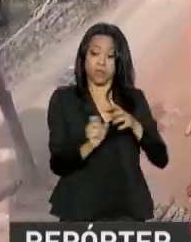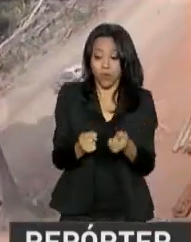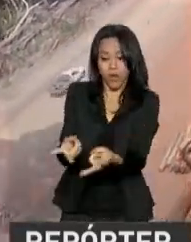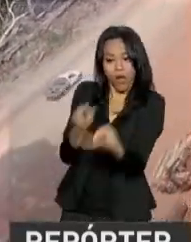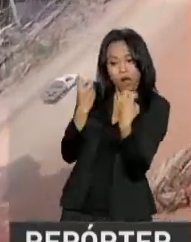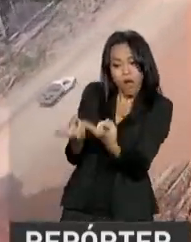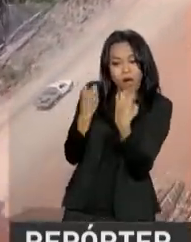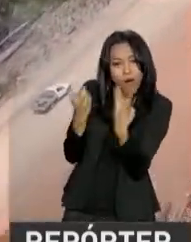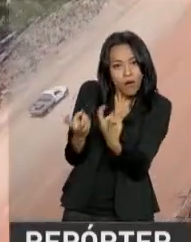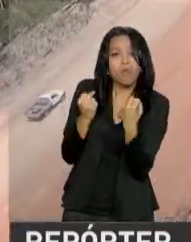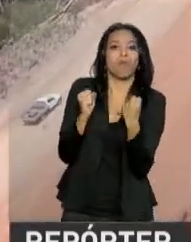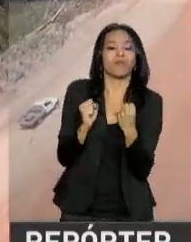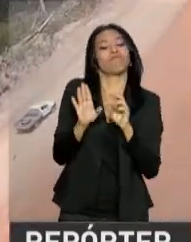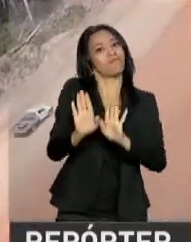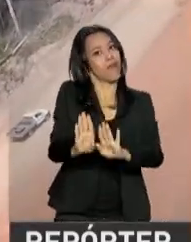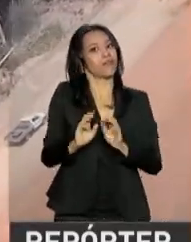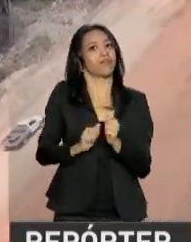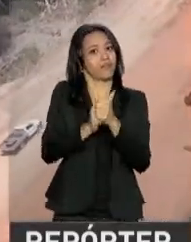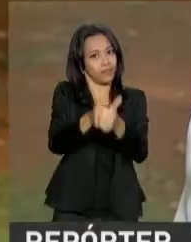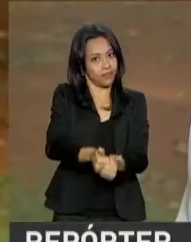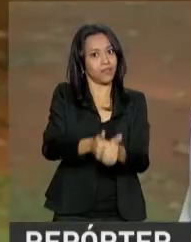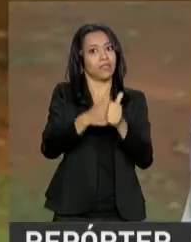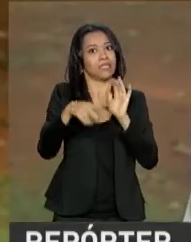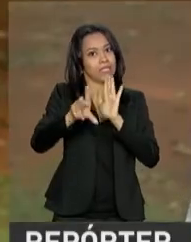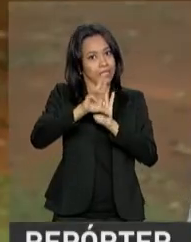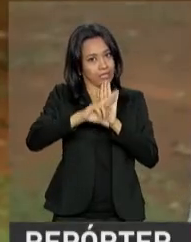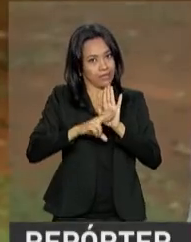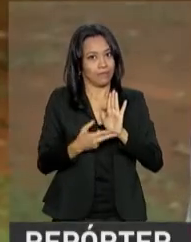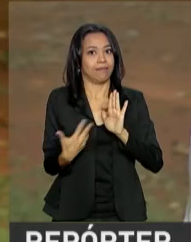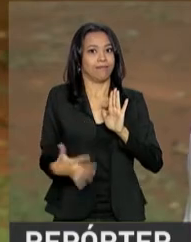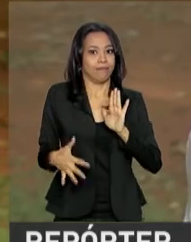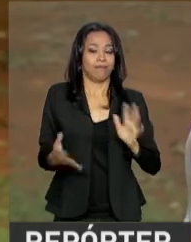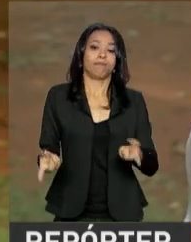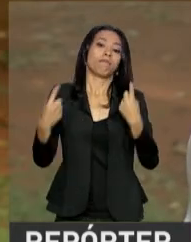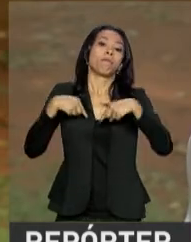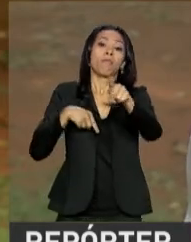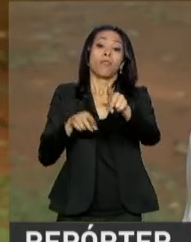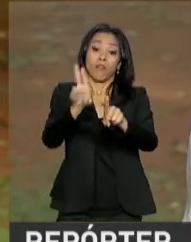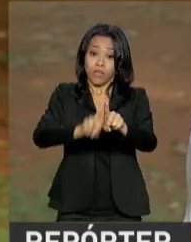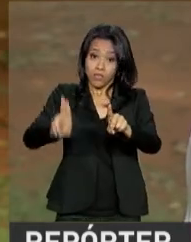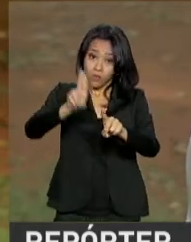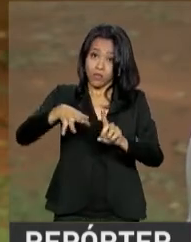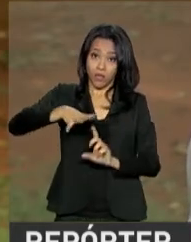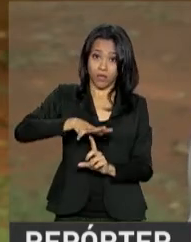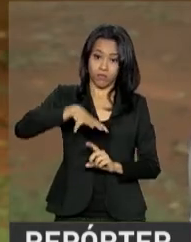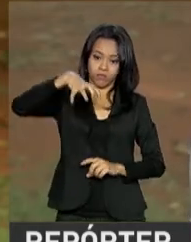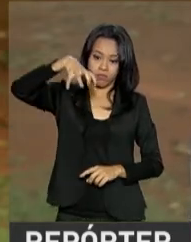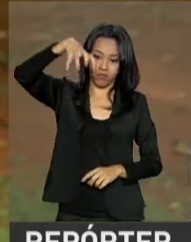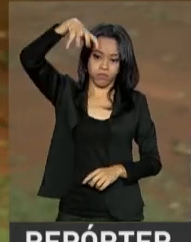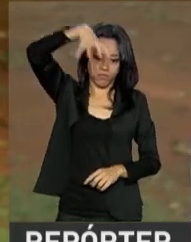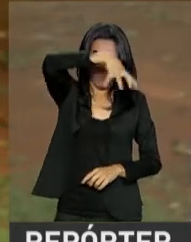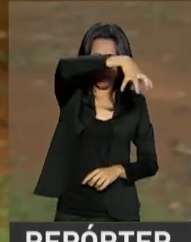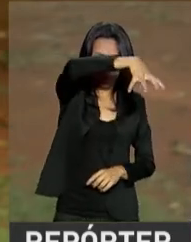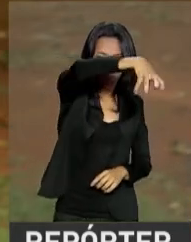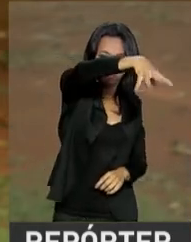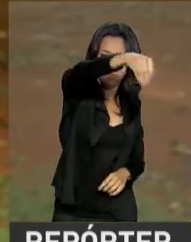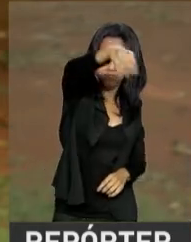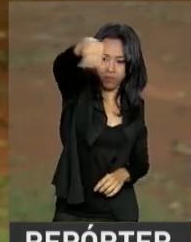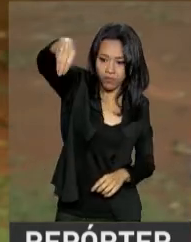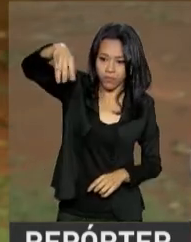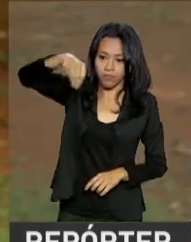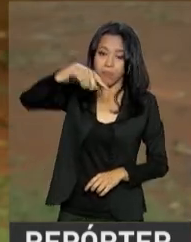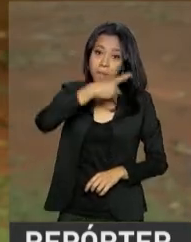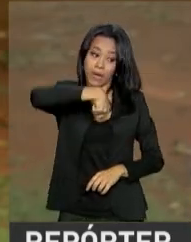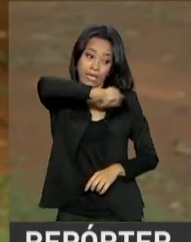produtos desde que de forma sustentável o throne será utilizado no monitoramento da floresta amazônica para garantir que as empresas